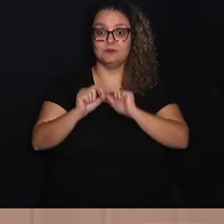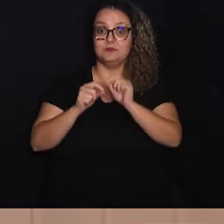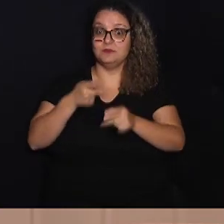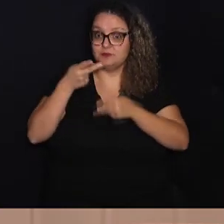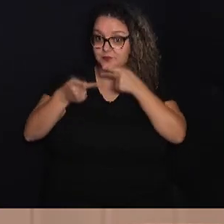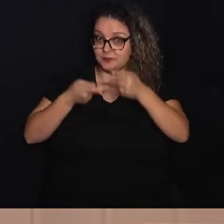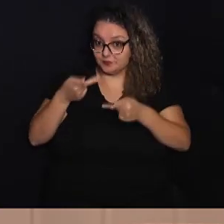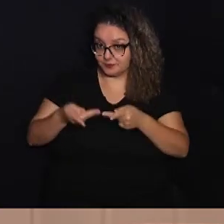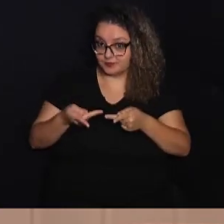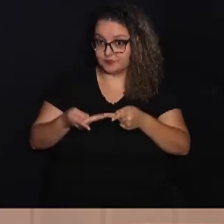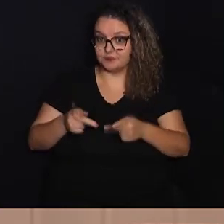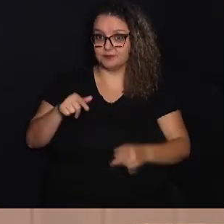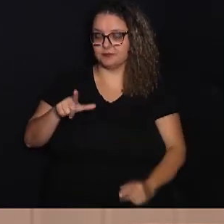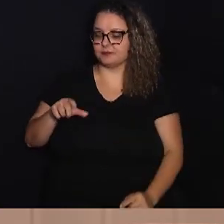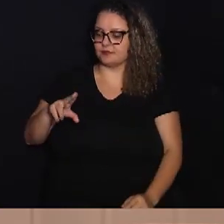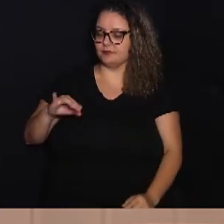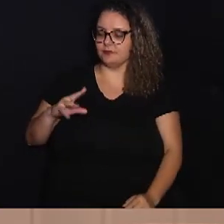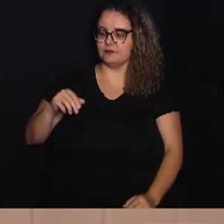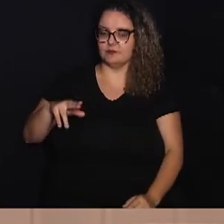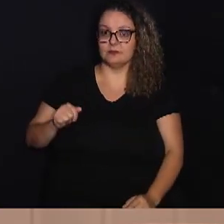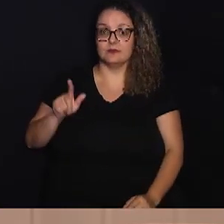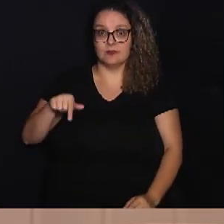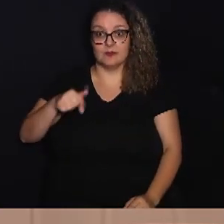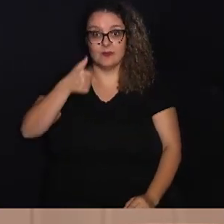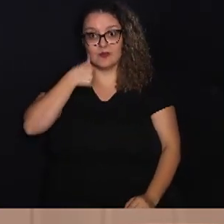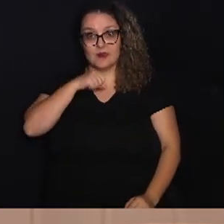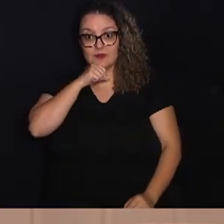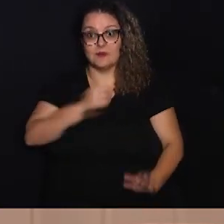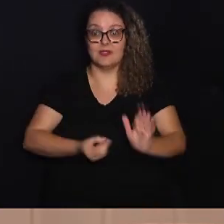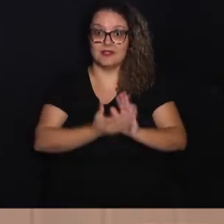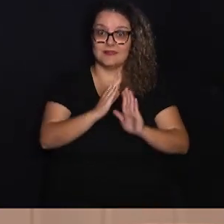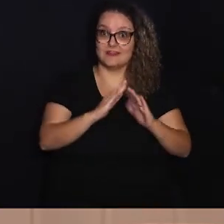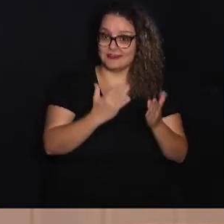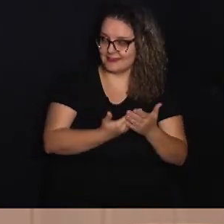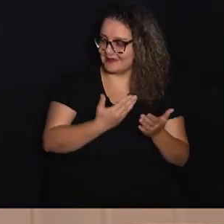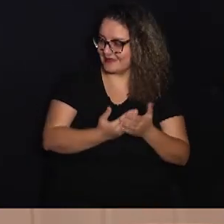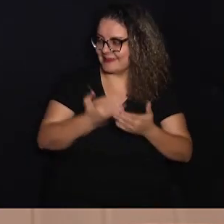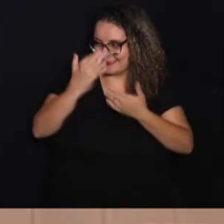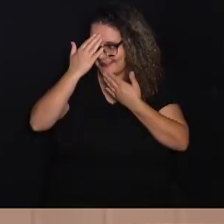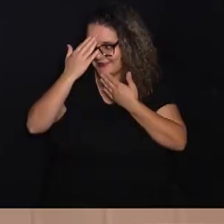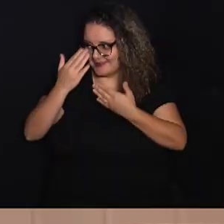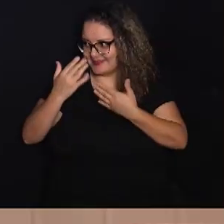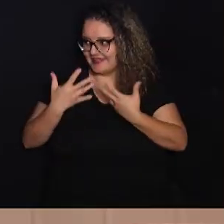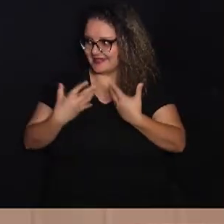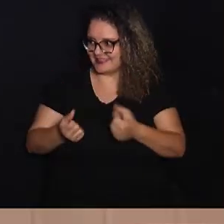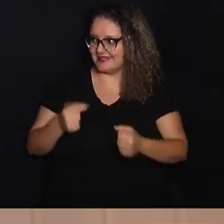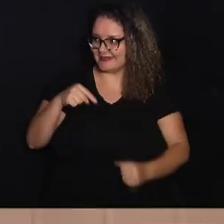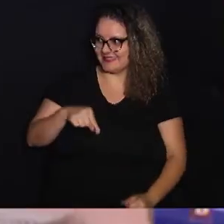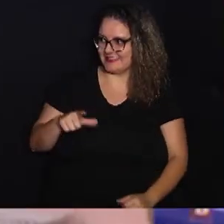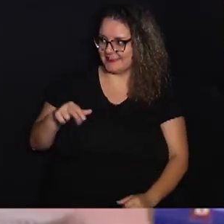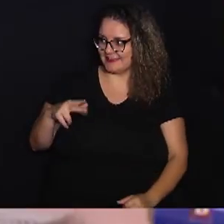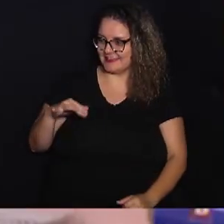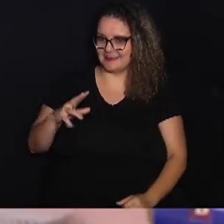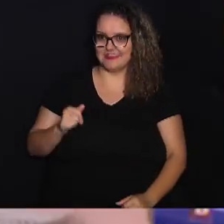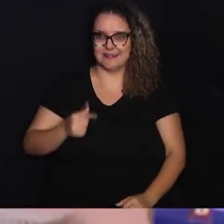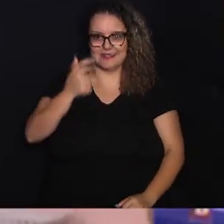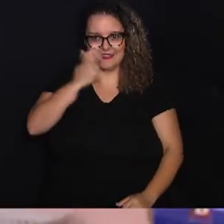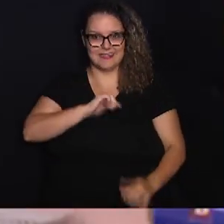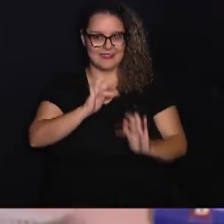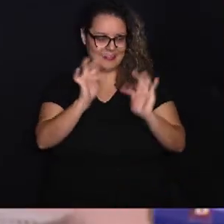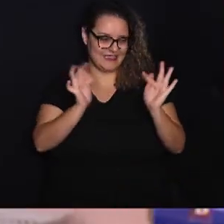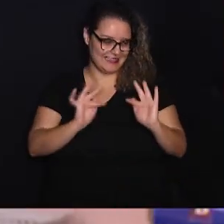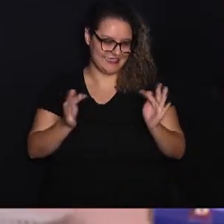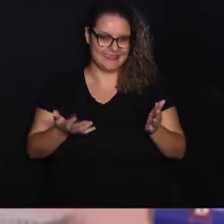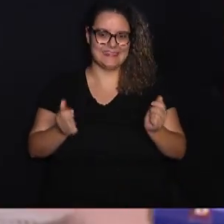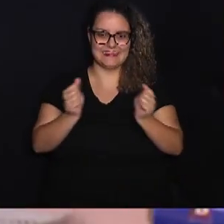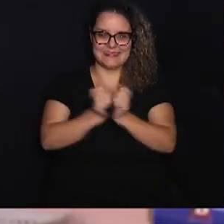é a Luciana Valho, que é mãe de aluno e também uma fundadora da escola. Muito obrigada por nos receber aqui, Luciana. Eu que fico feliz, né,